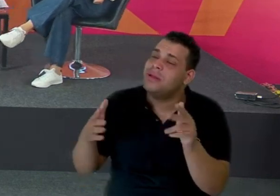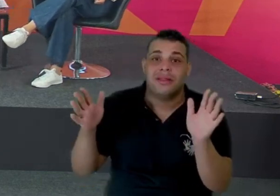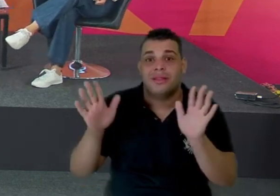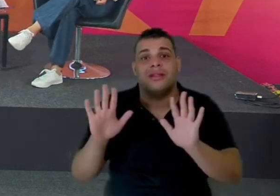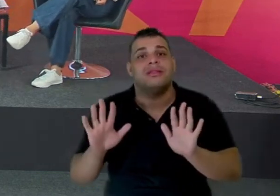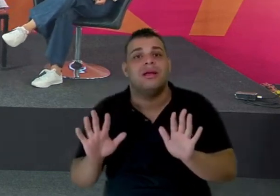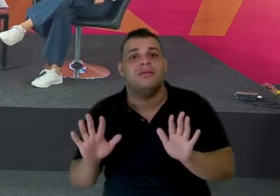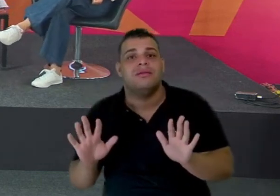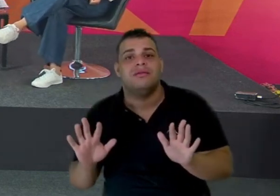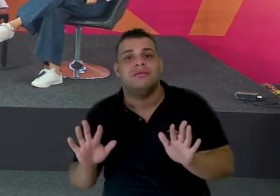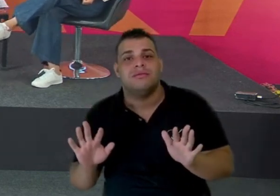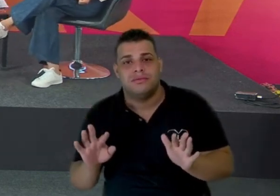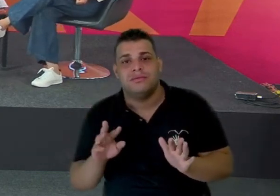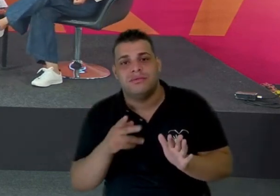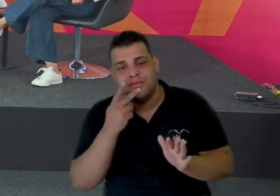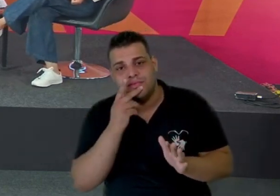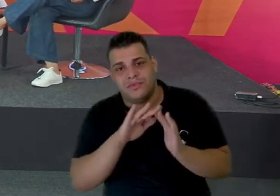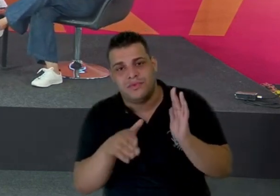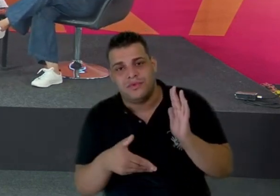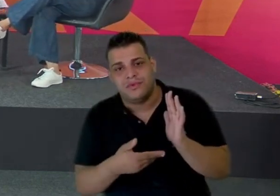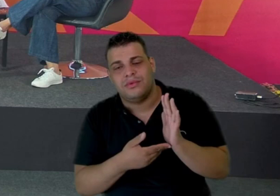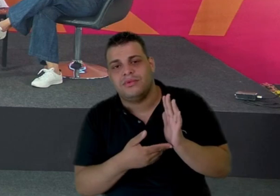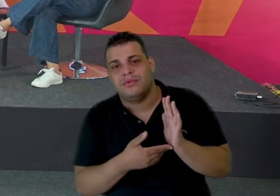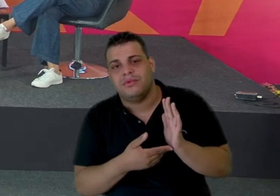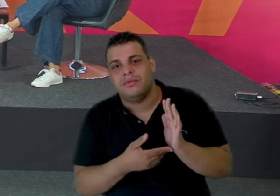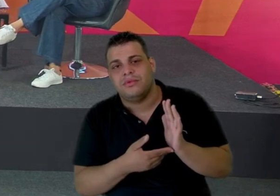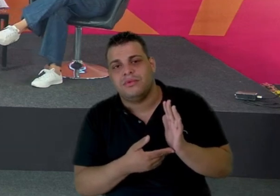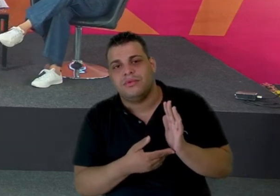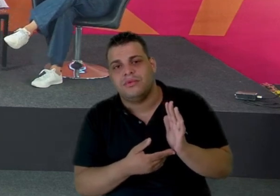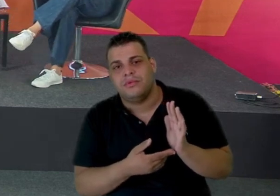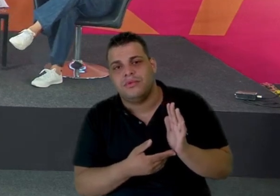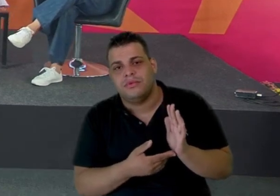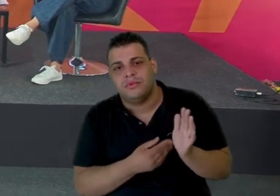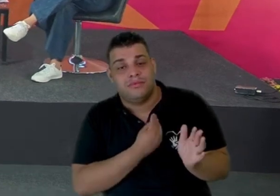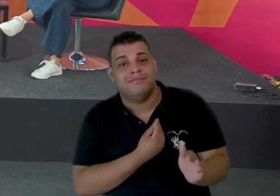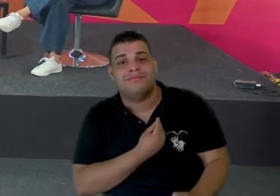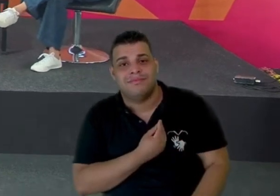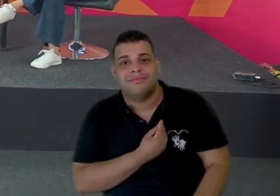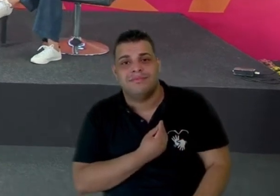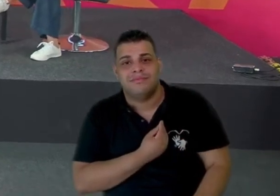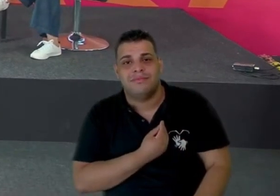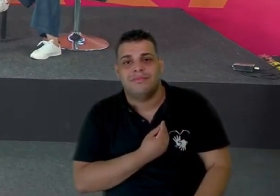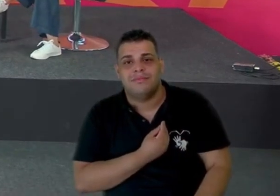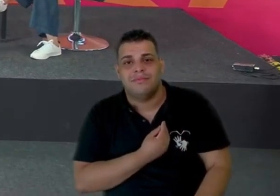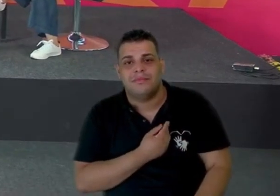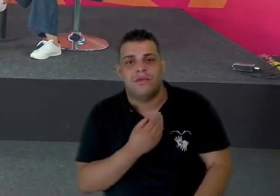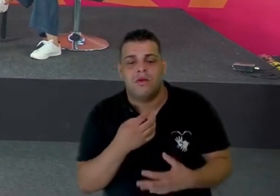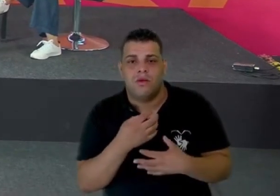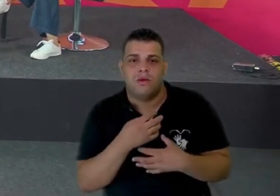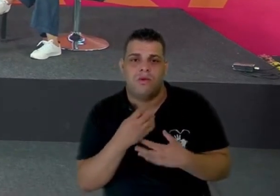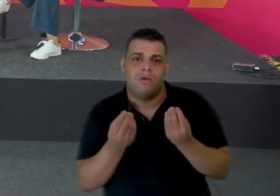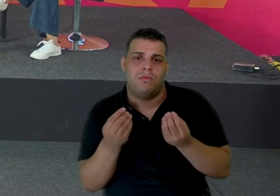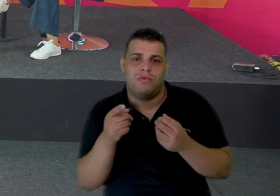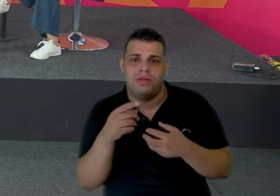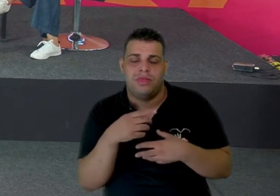tá faltando tá sendo dito tudo de uma forma eh como o Mário colocou presencial né como você se sentiu ali na hora